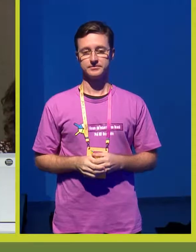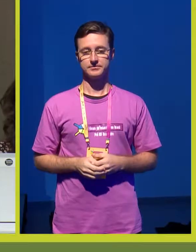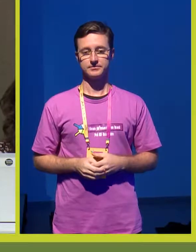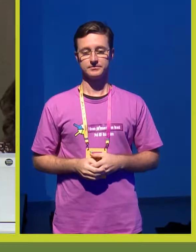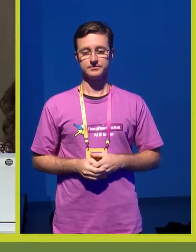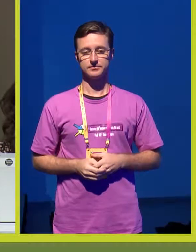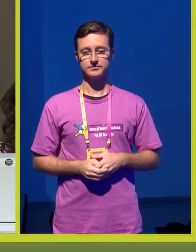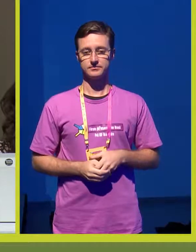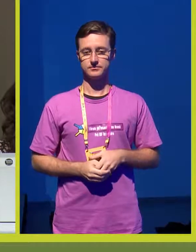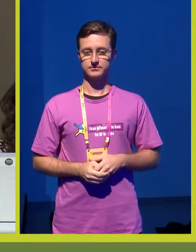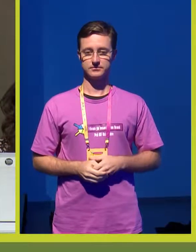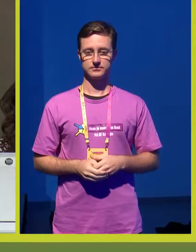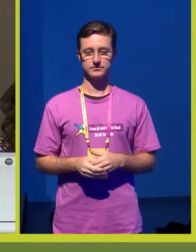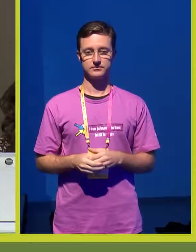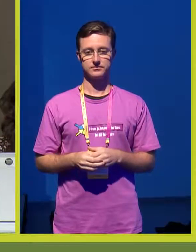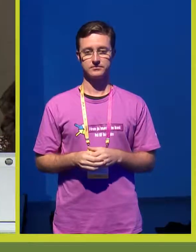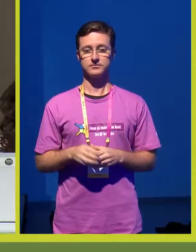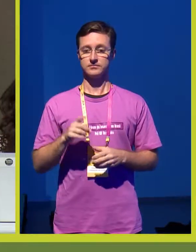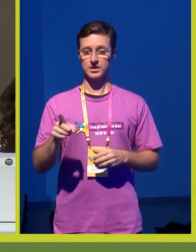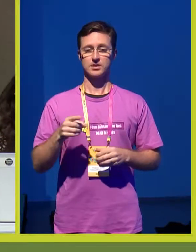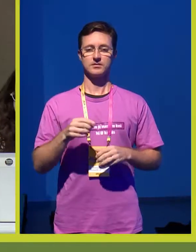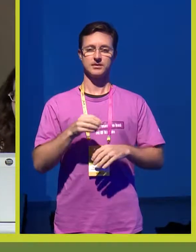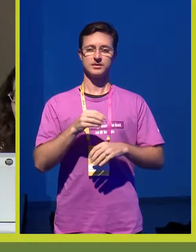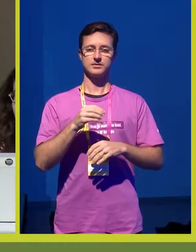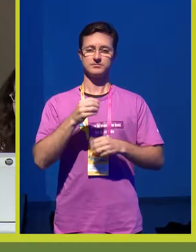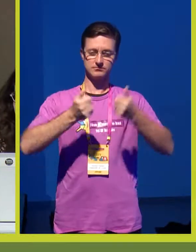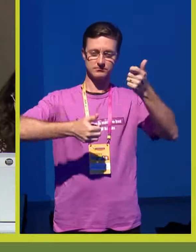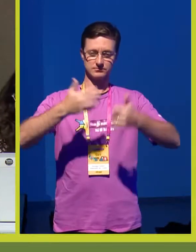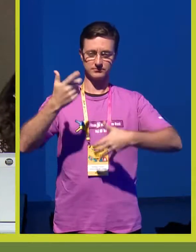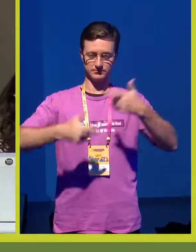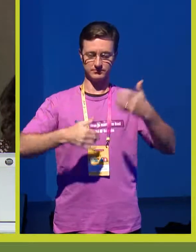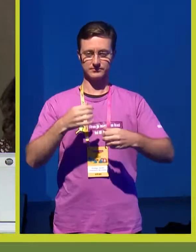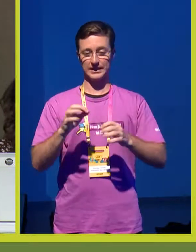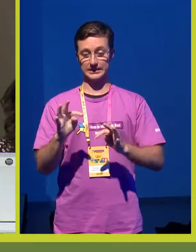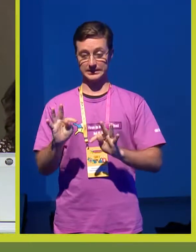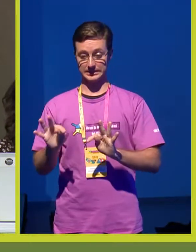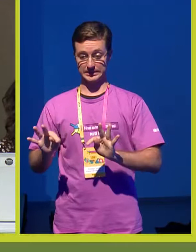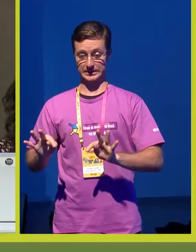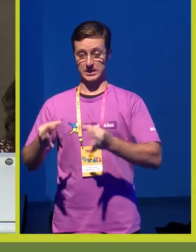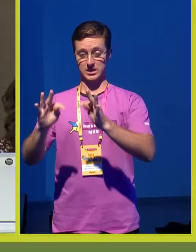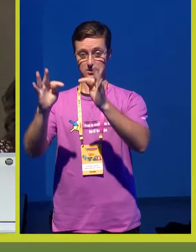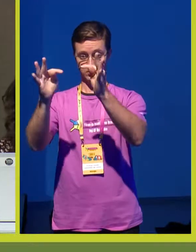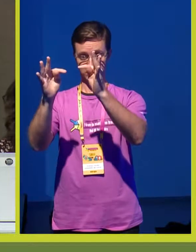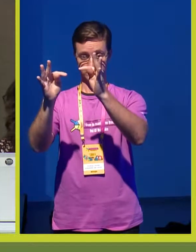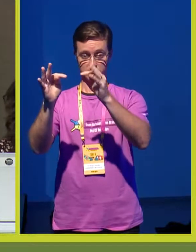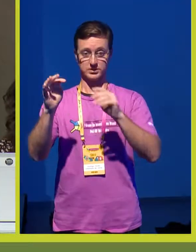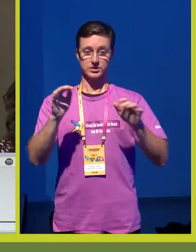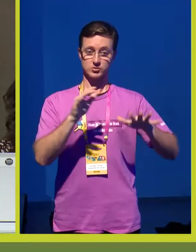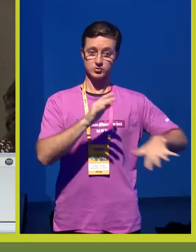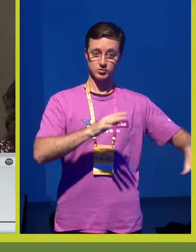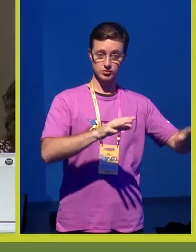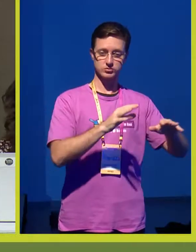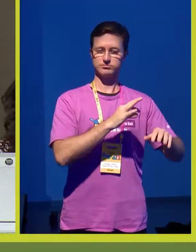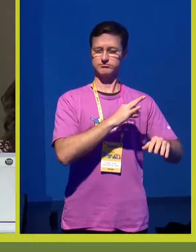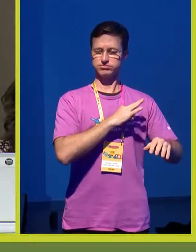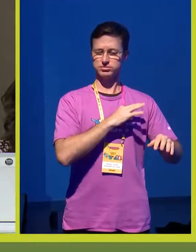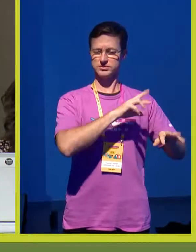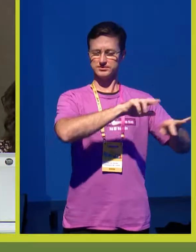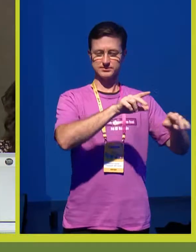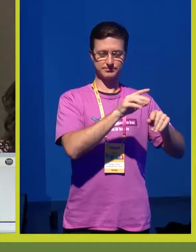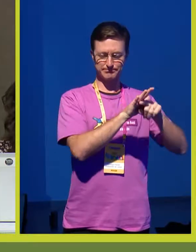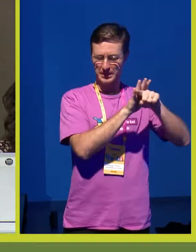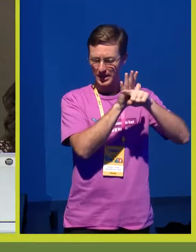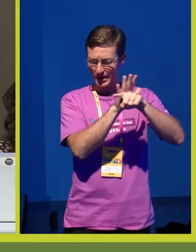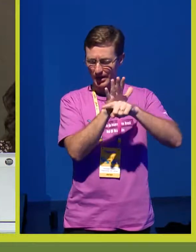questão de qual é o impacto das tecnologias em investigações e persecuções criminais e